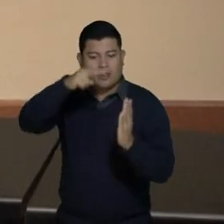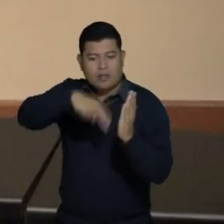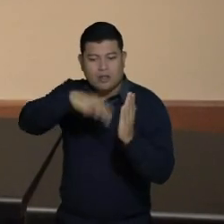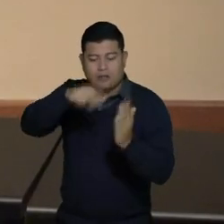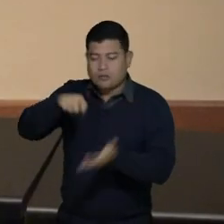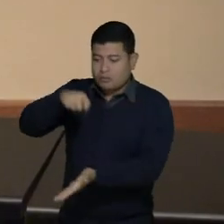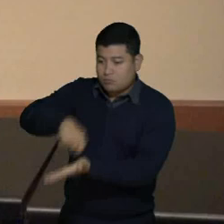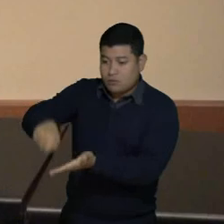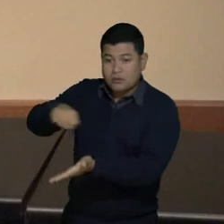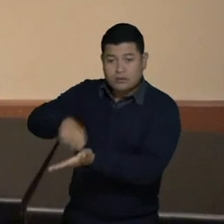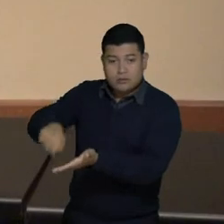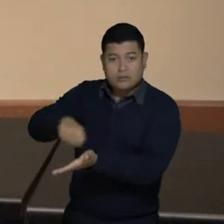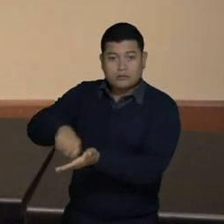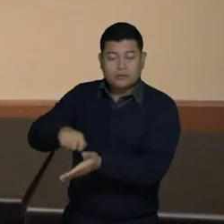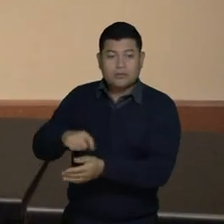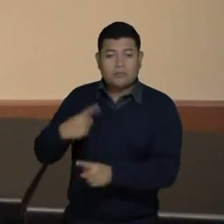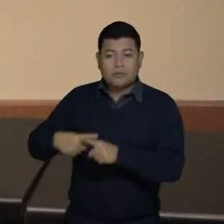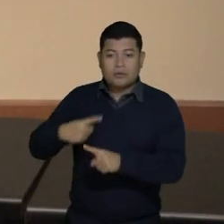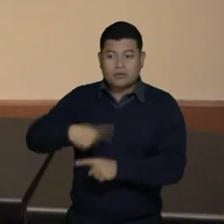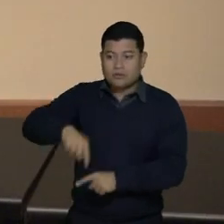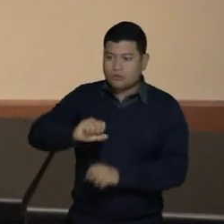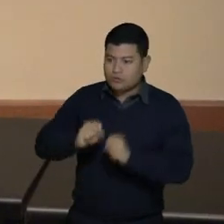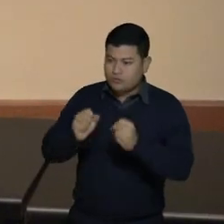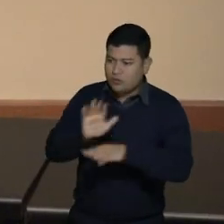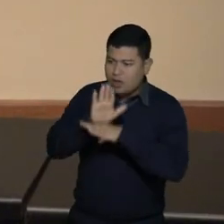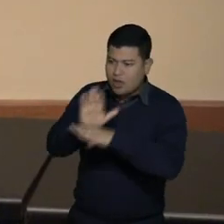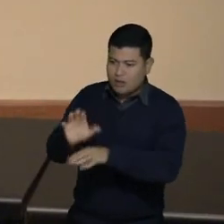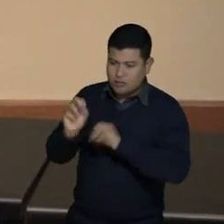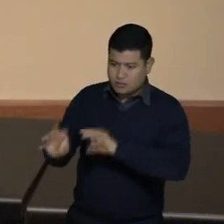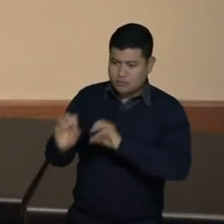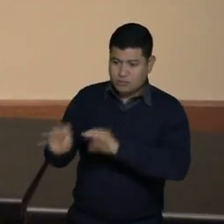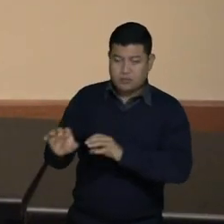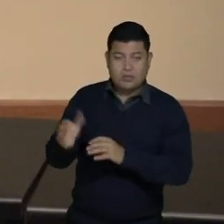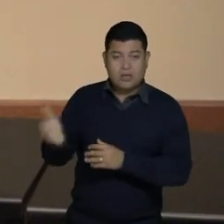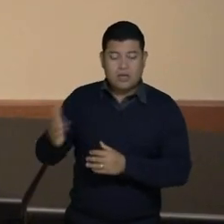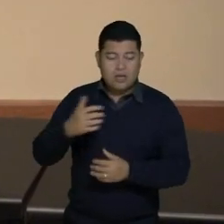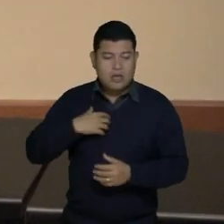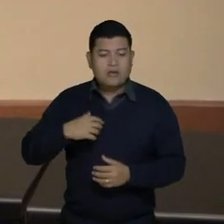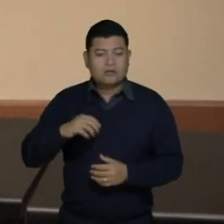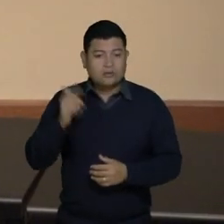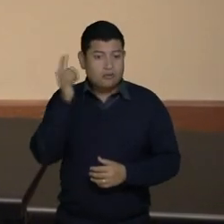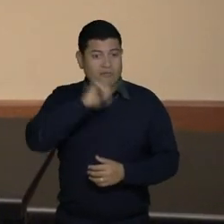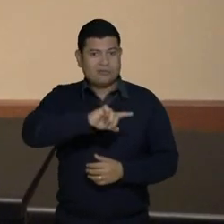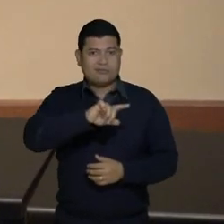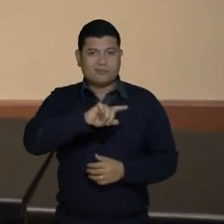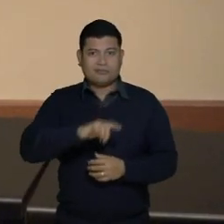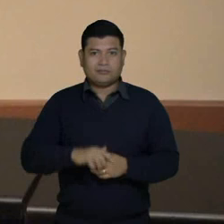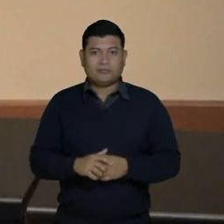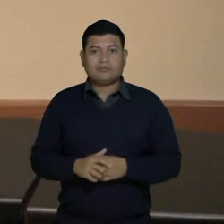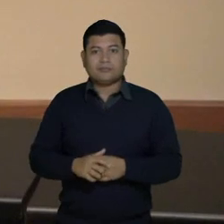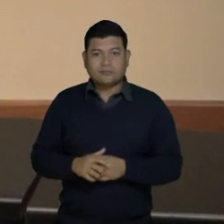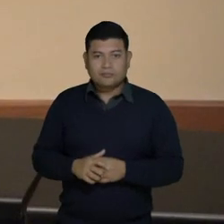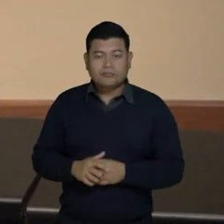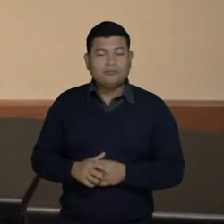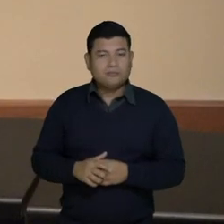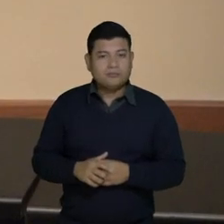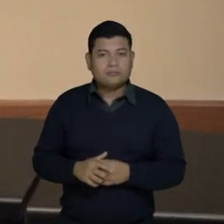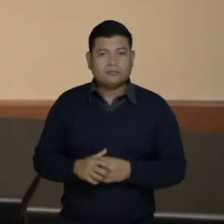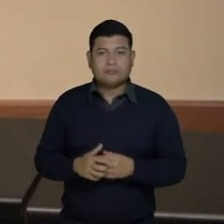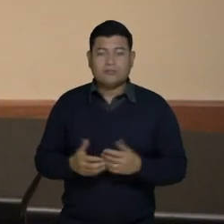e a escrita a gente teve tanta tanta informação tanto Conhecimento hoje